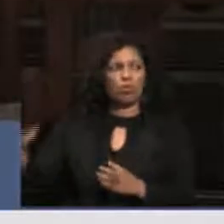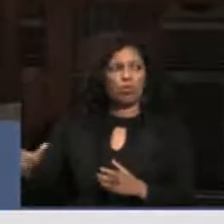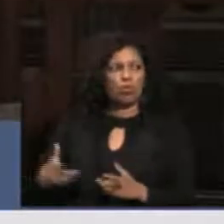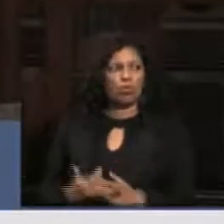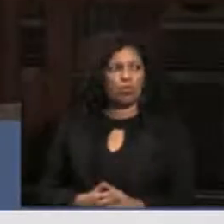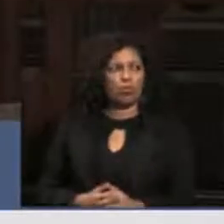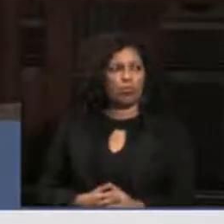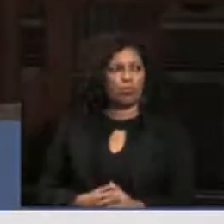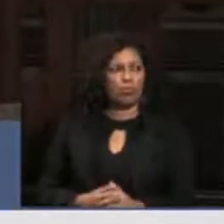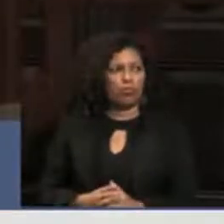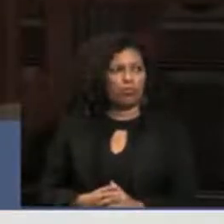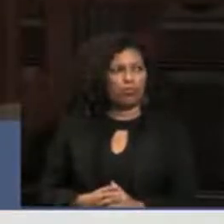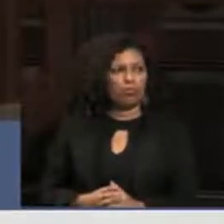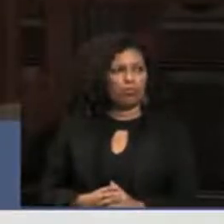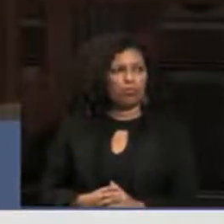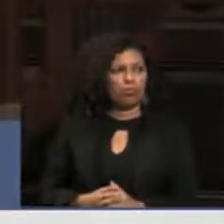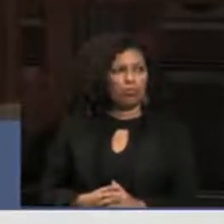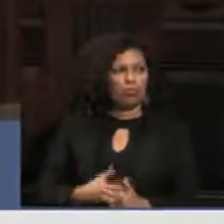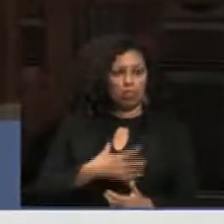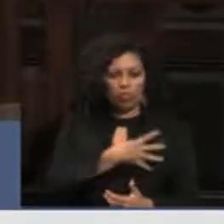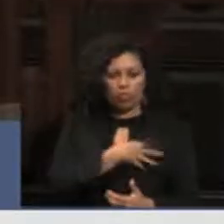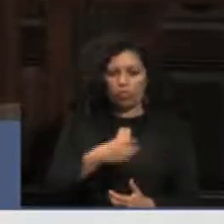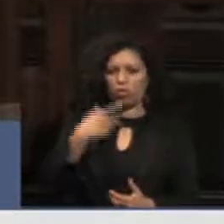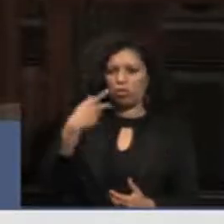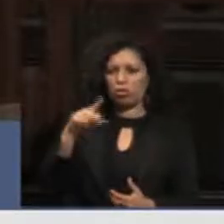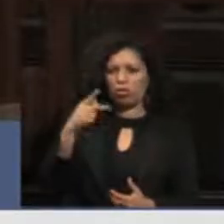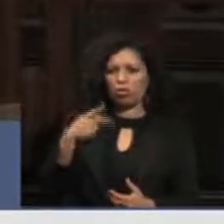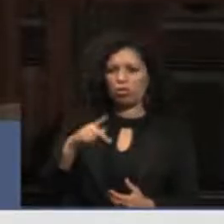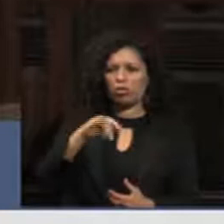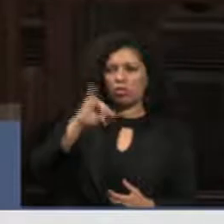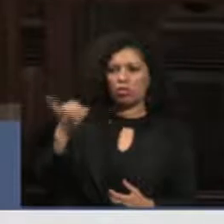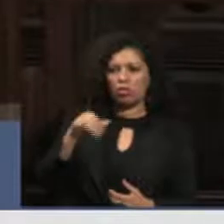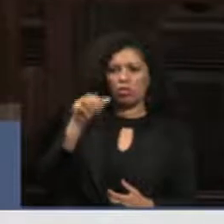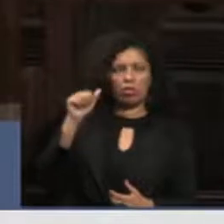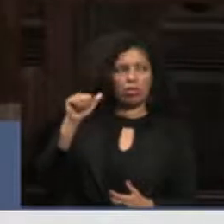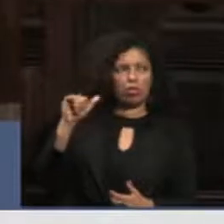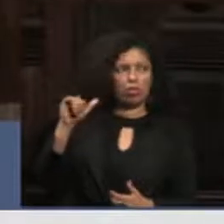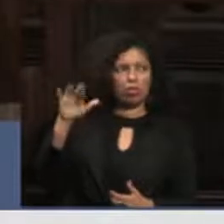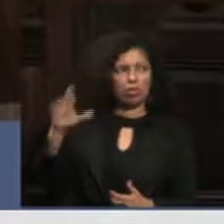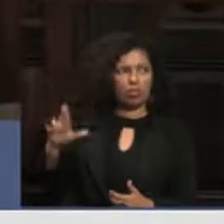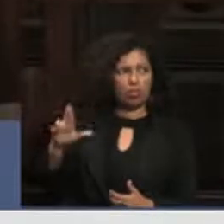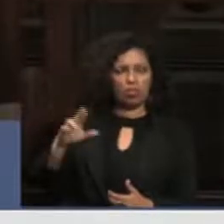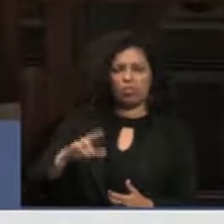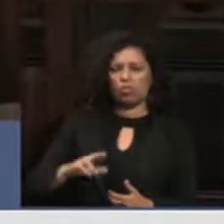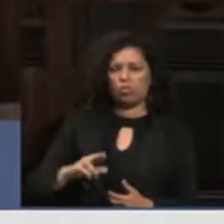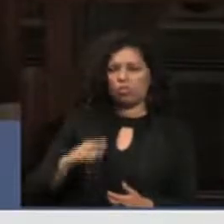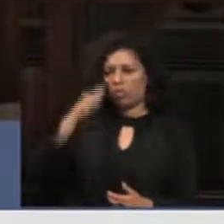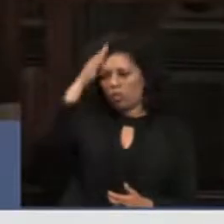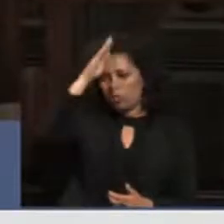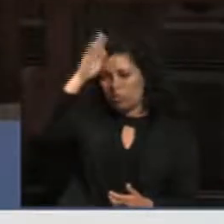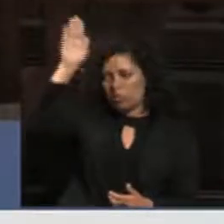O filho de Jair Bolsonaro, o vereador Carlos Bolsonaro,